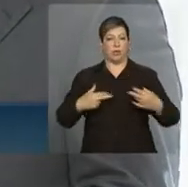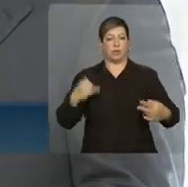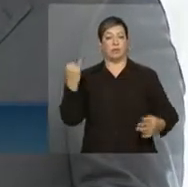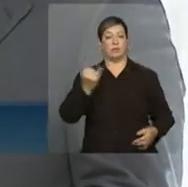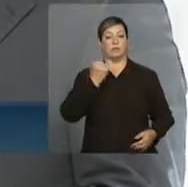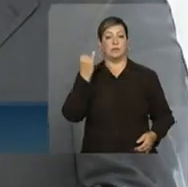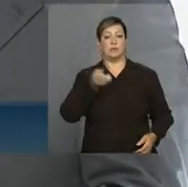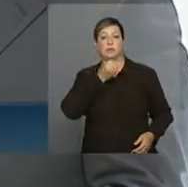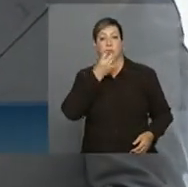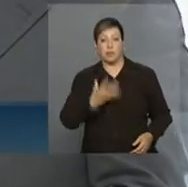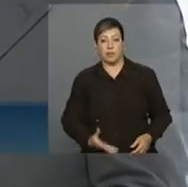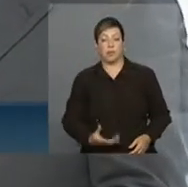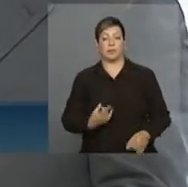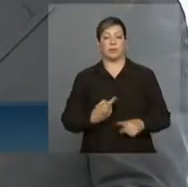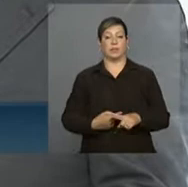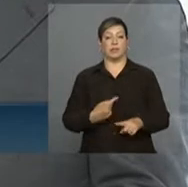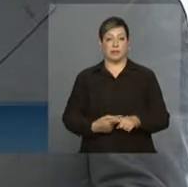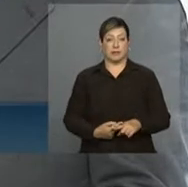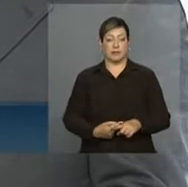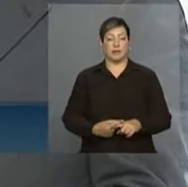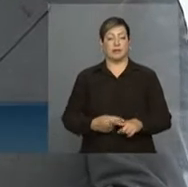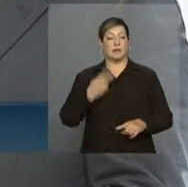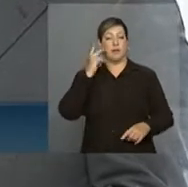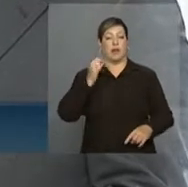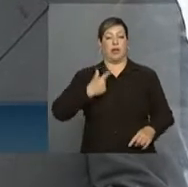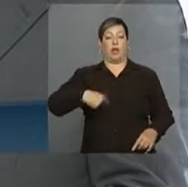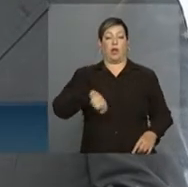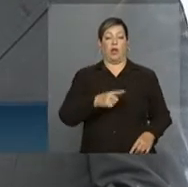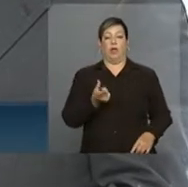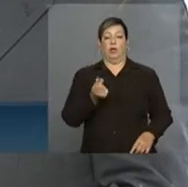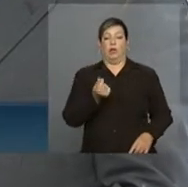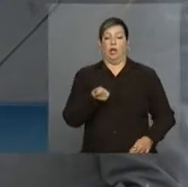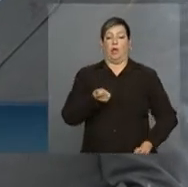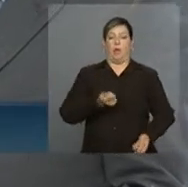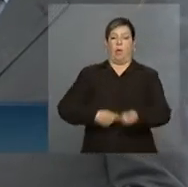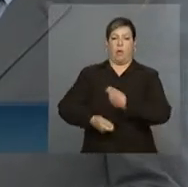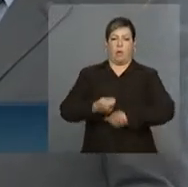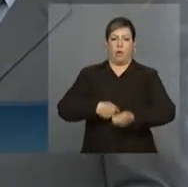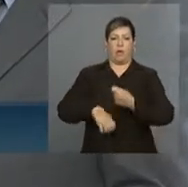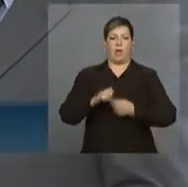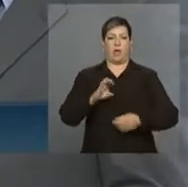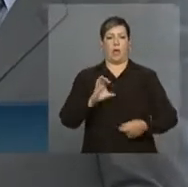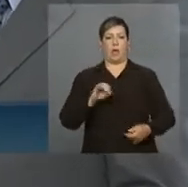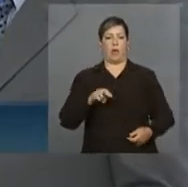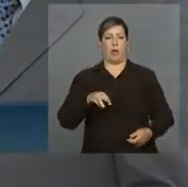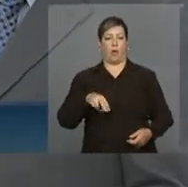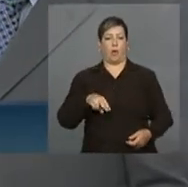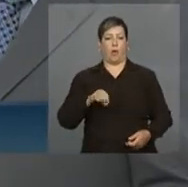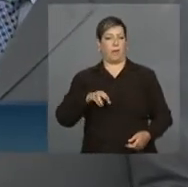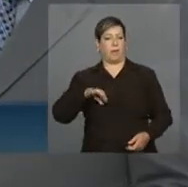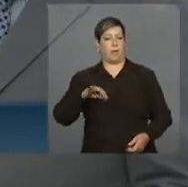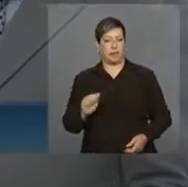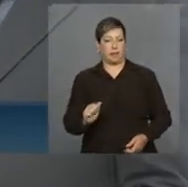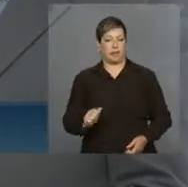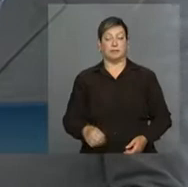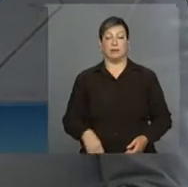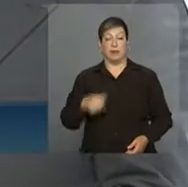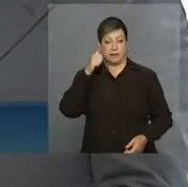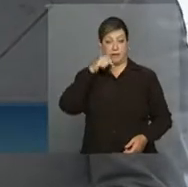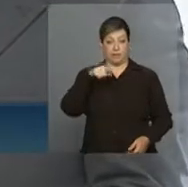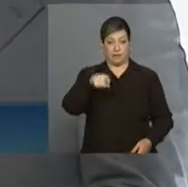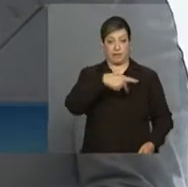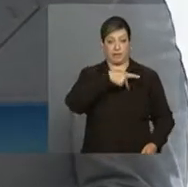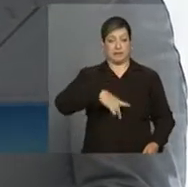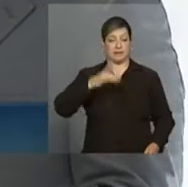extremamente positivos para a nossa economia. Vossa Excelência determinou que